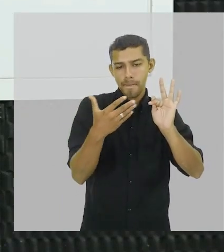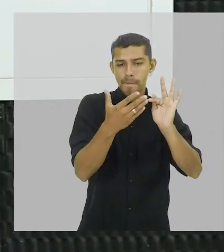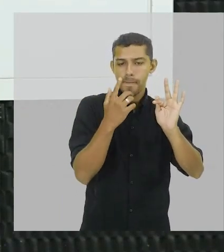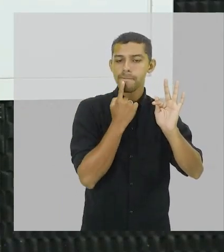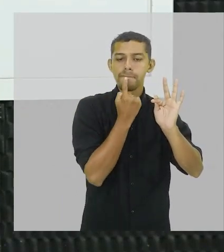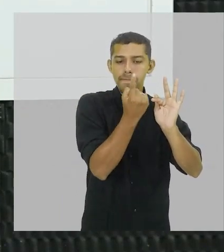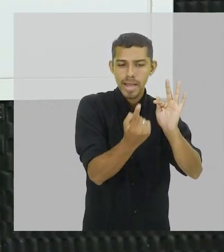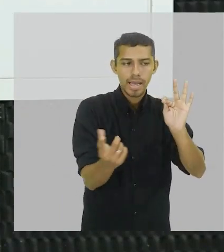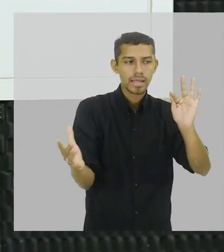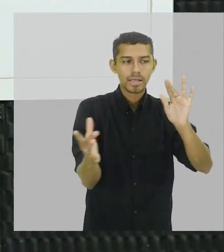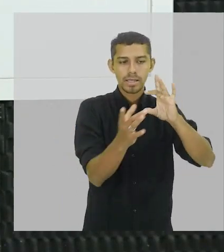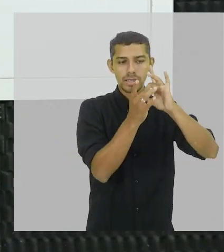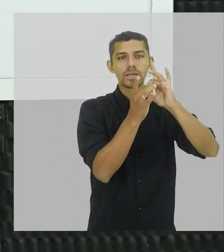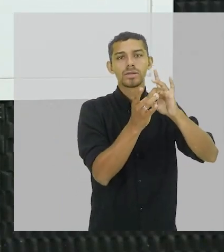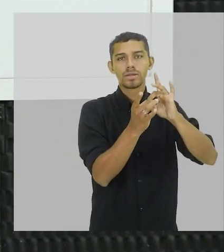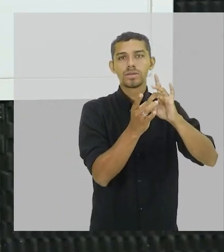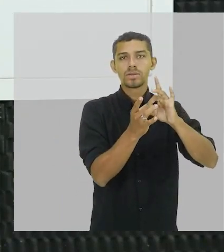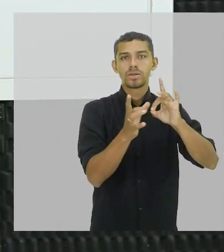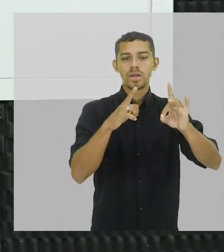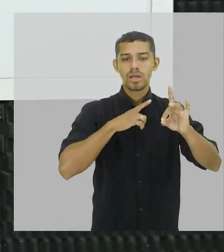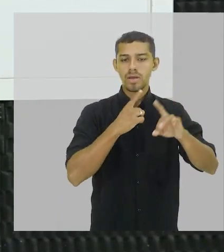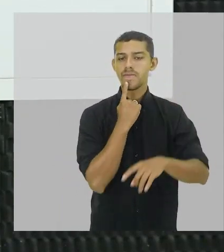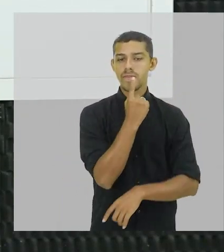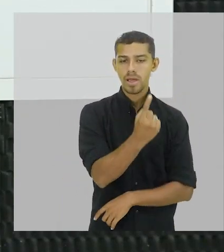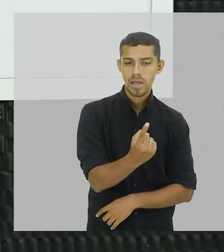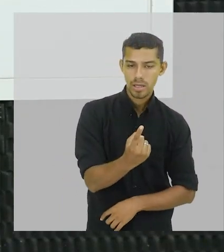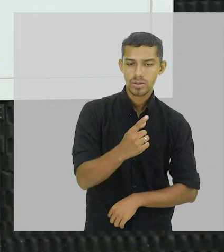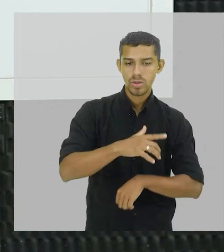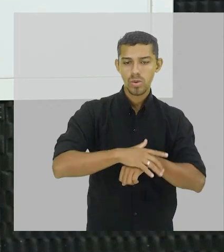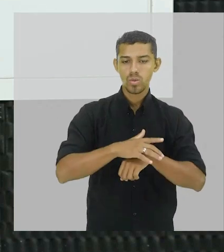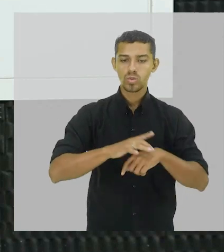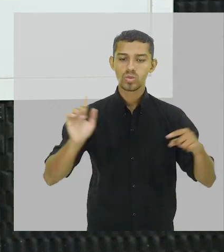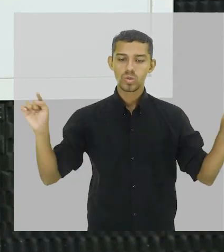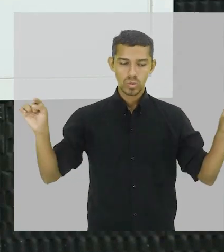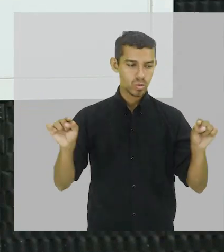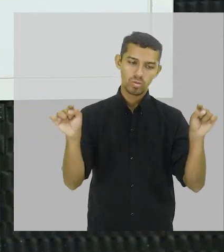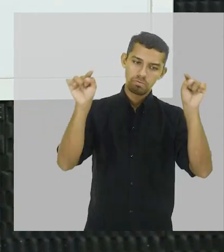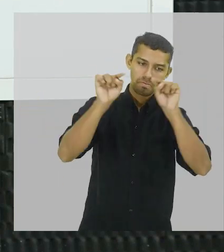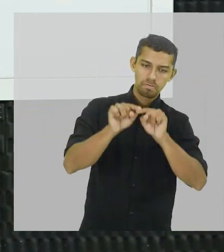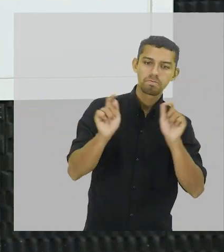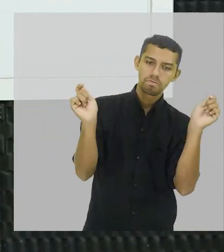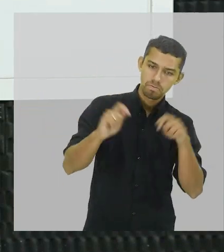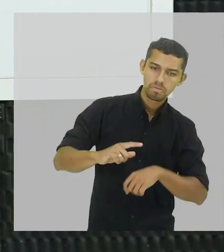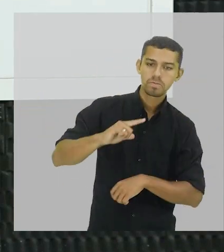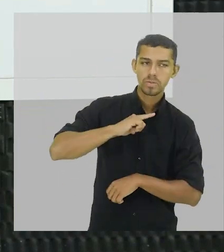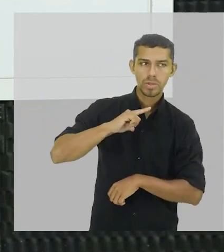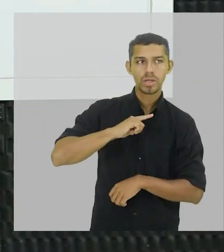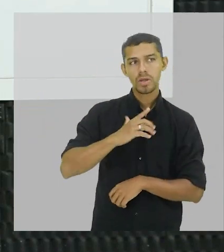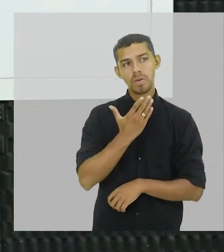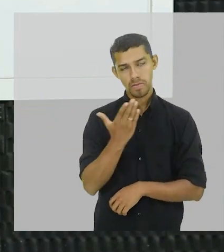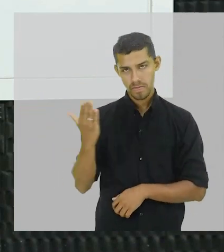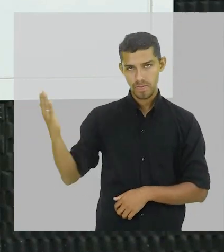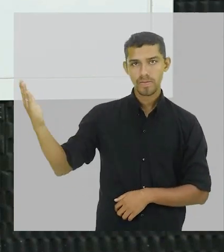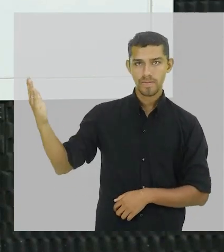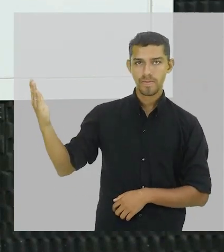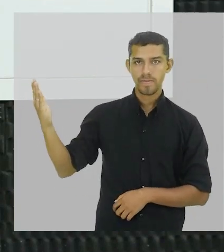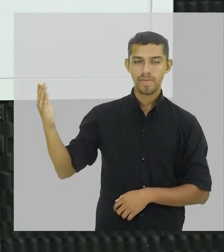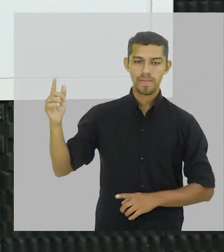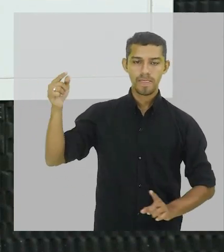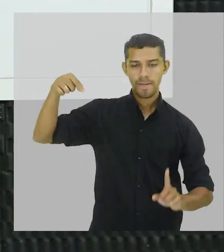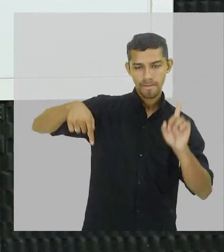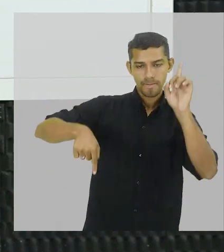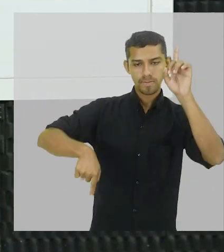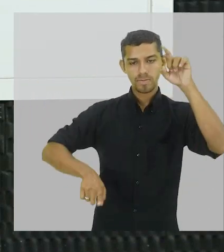frequência, certo? Quer dizer, estão nas frequências bem próximas umas das outras, por isso pode sofrer aí esse padrão de